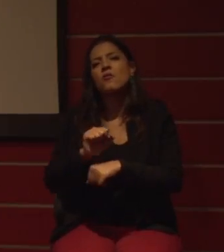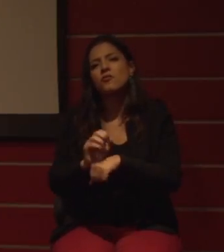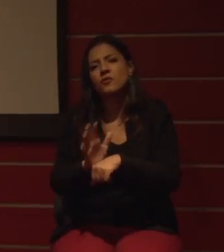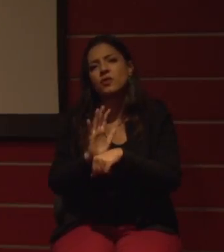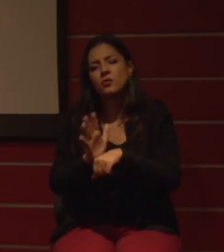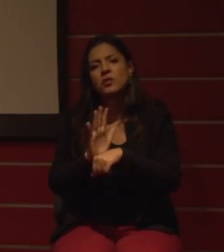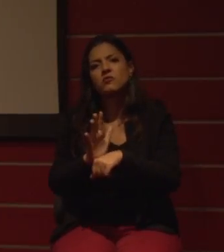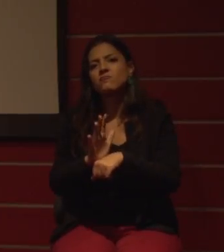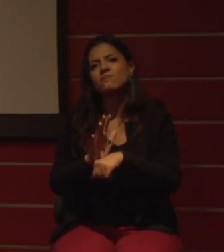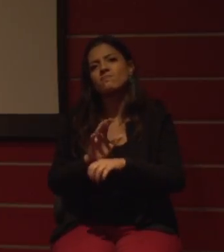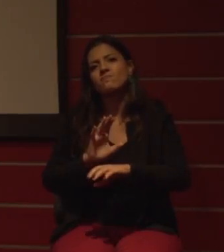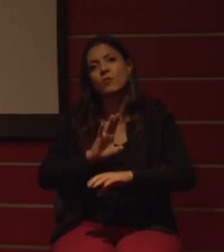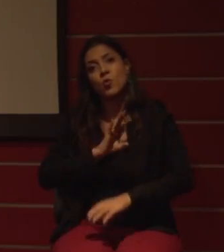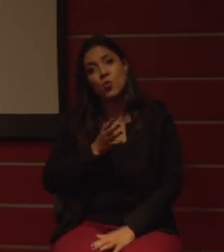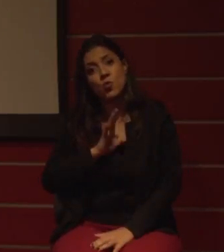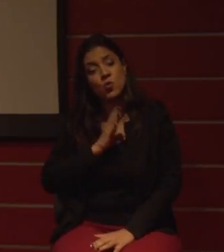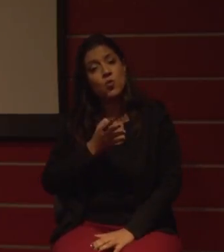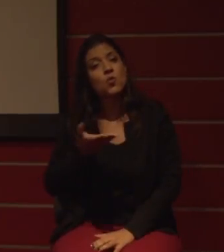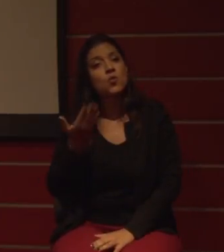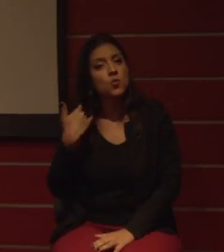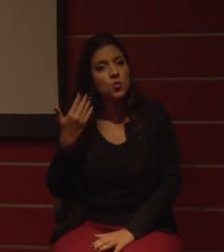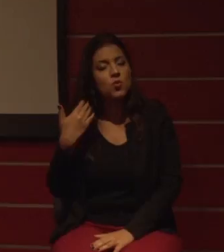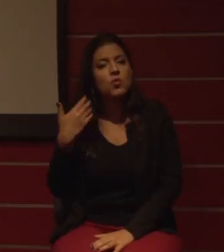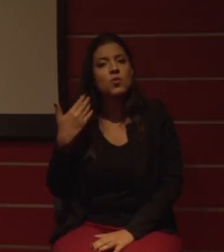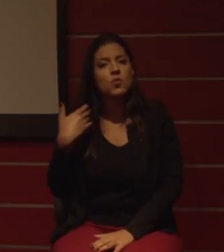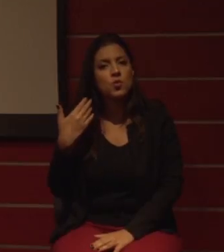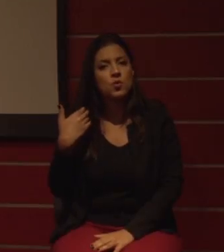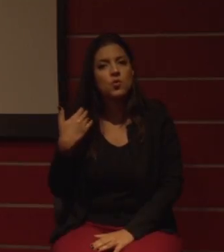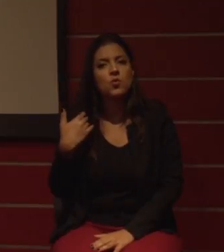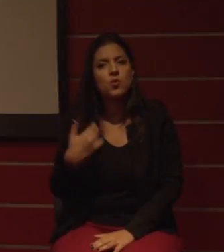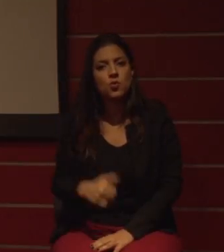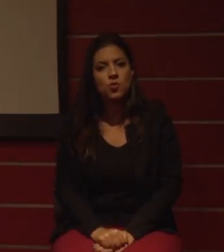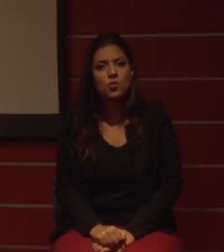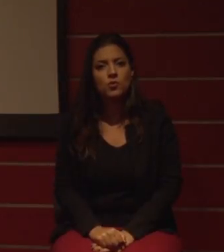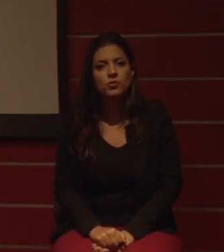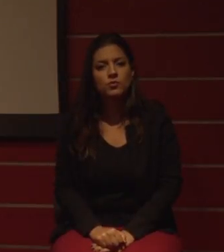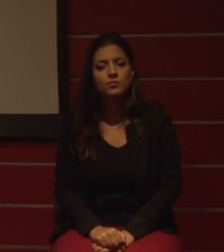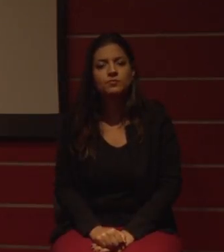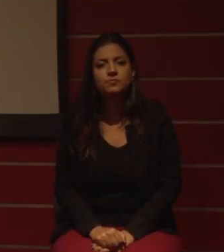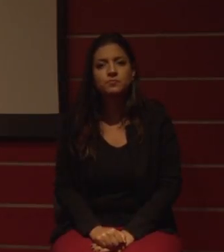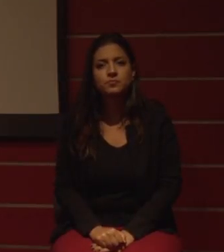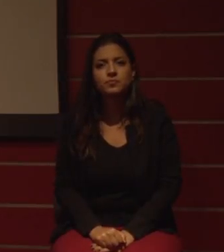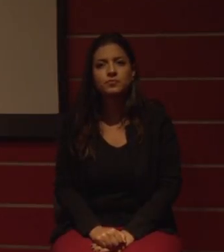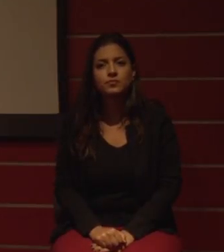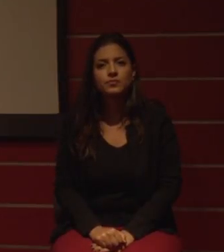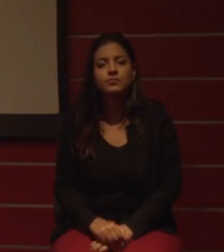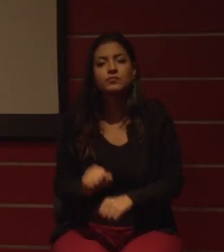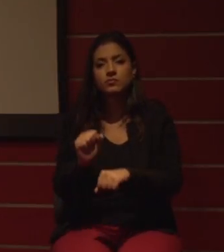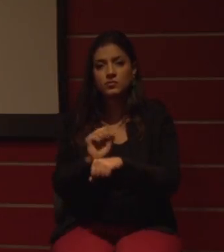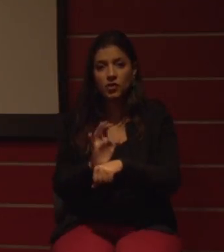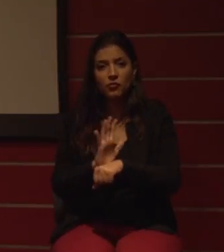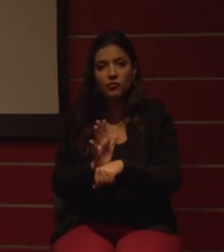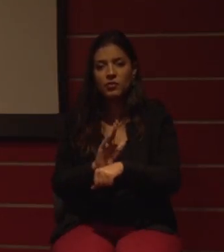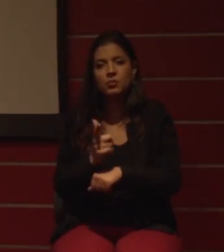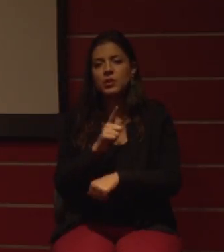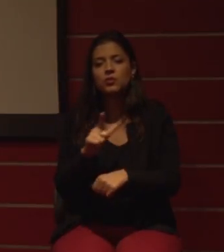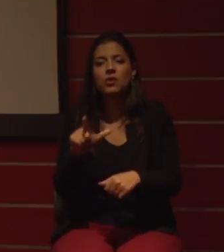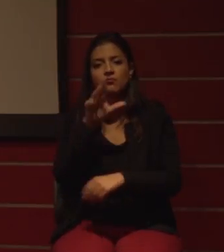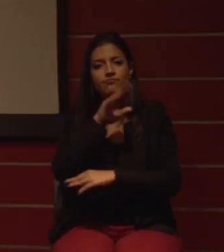super Arrojado pela da pela época um filme mudo